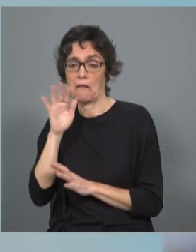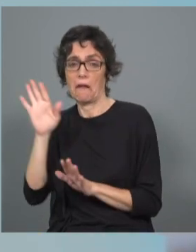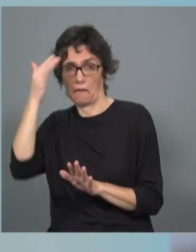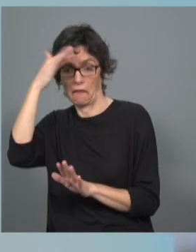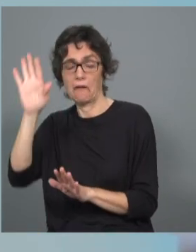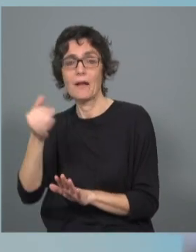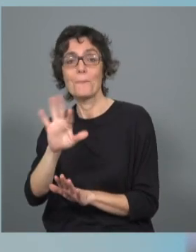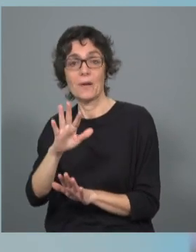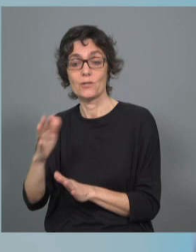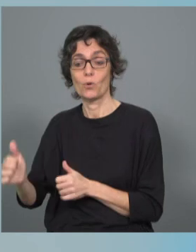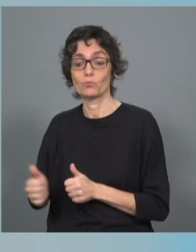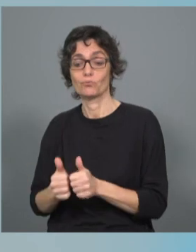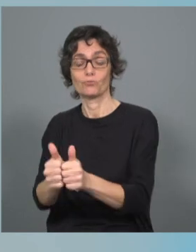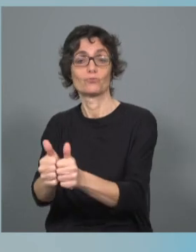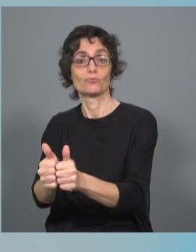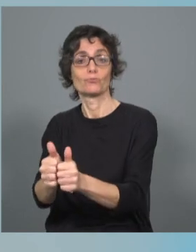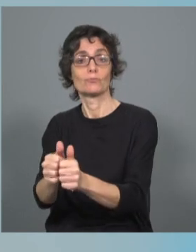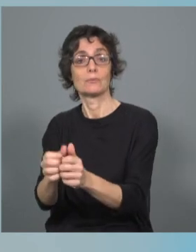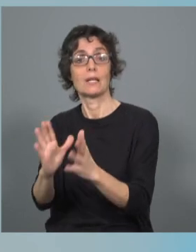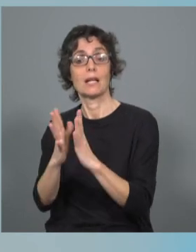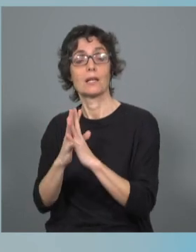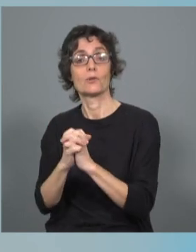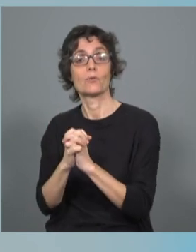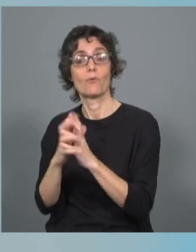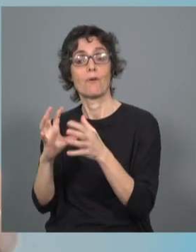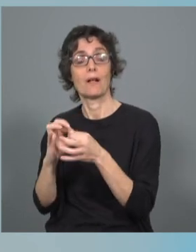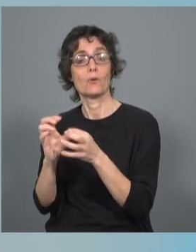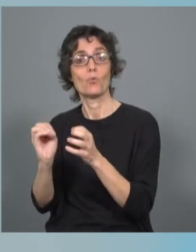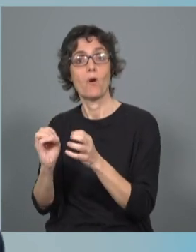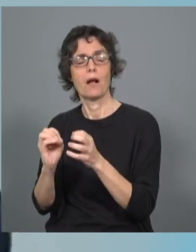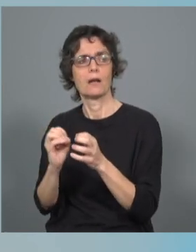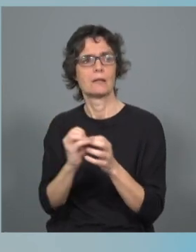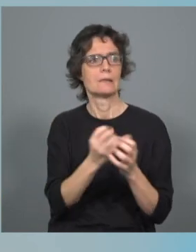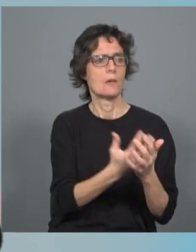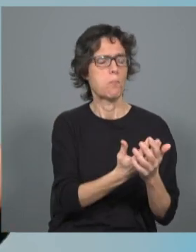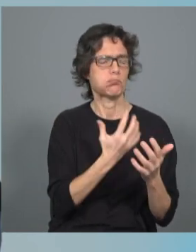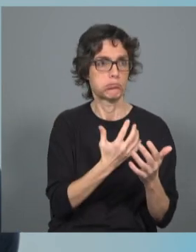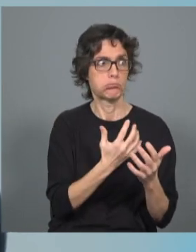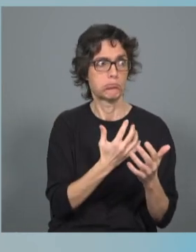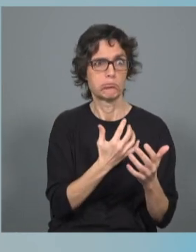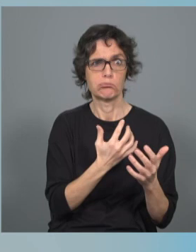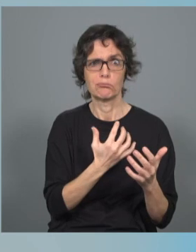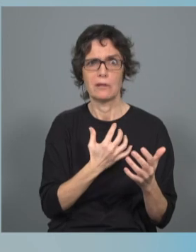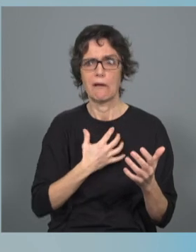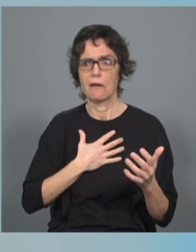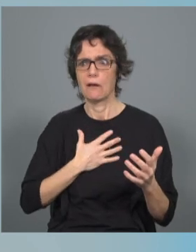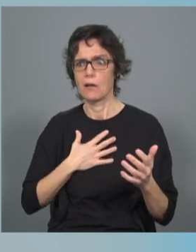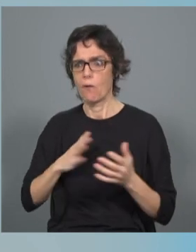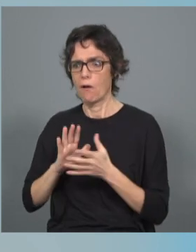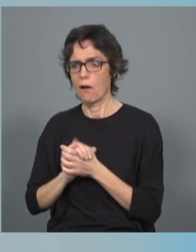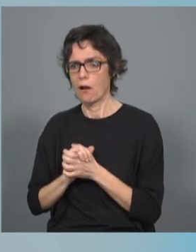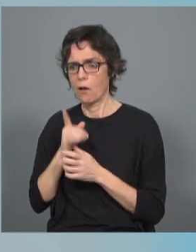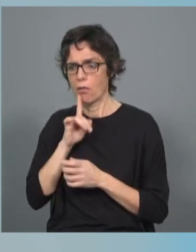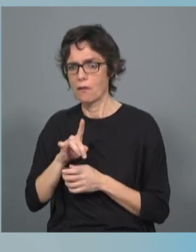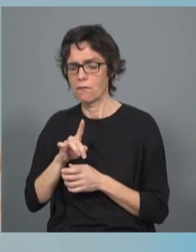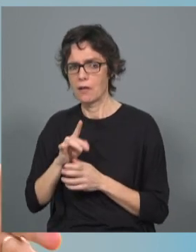isso é muito mau, mas é assim. E não há mais caminho. E isso, para mim, na altura, foi o que me fez mais impressão, que é que a Igreja, de facto, não